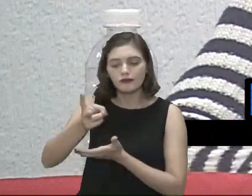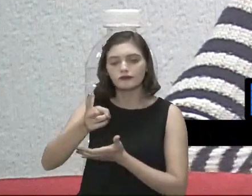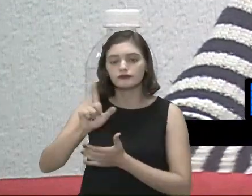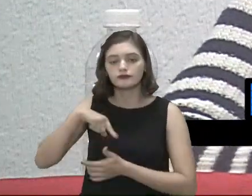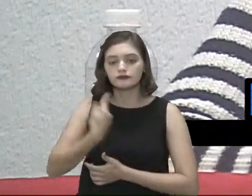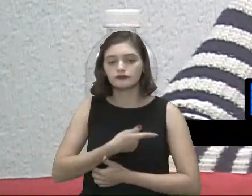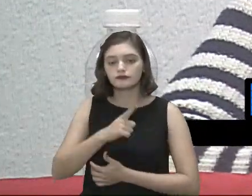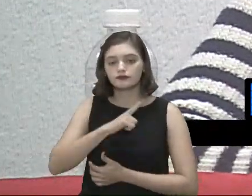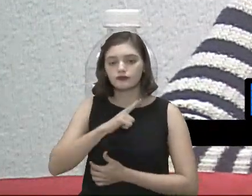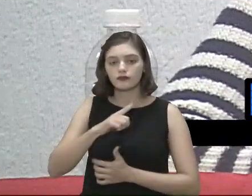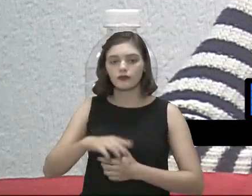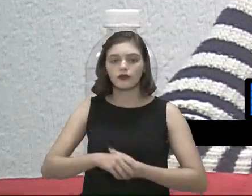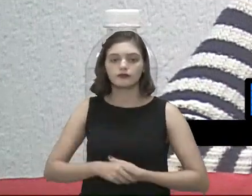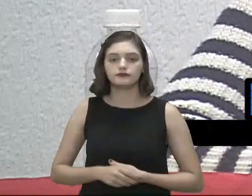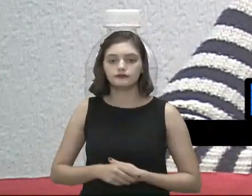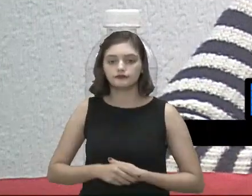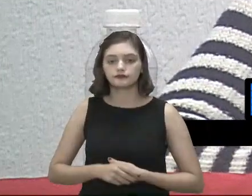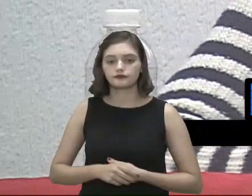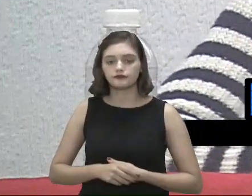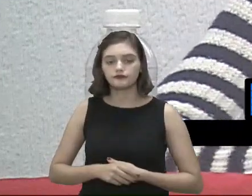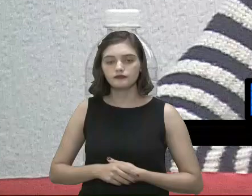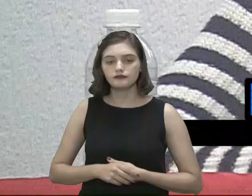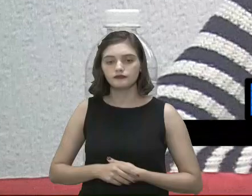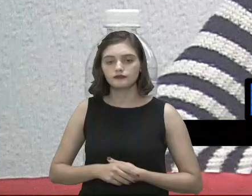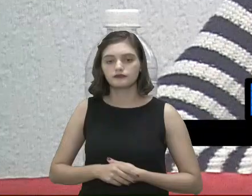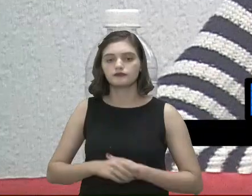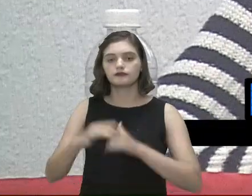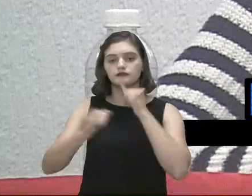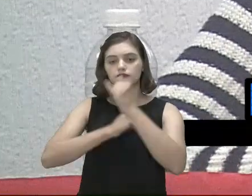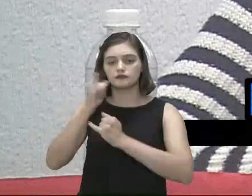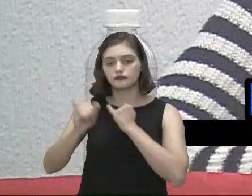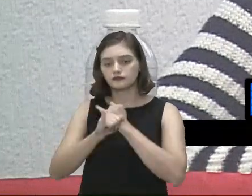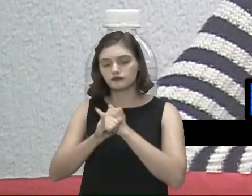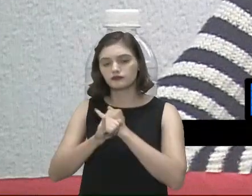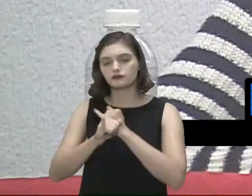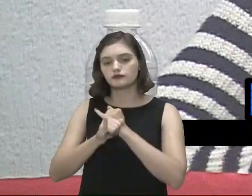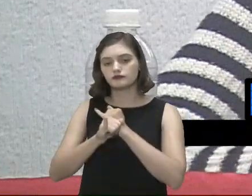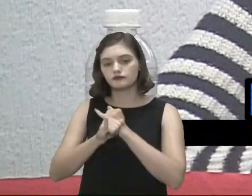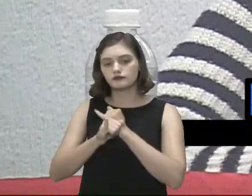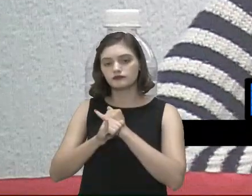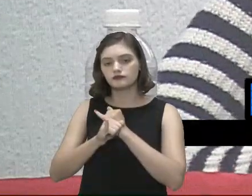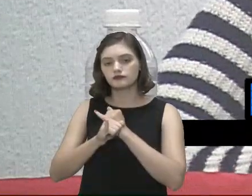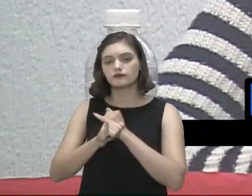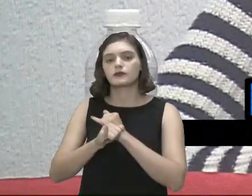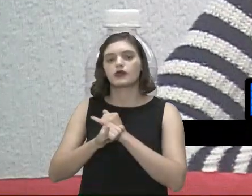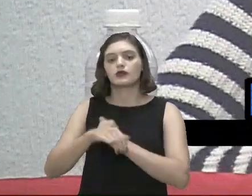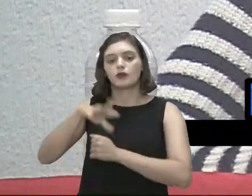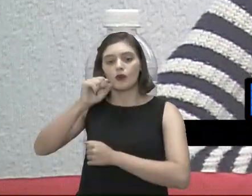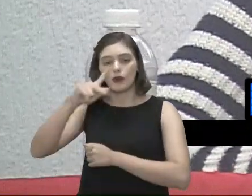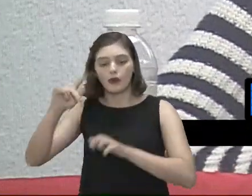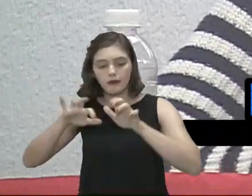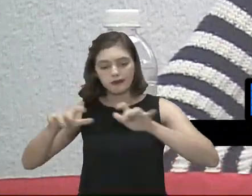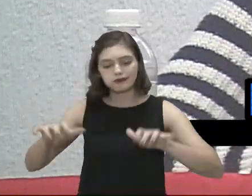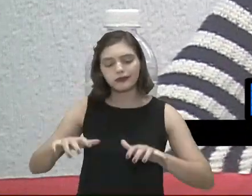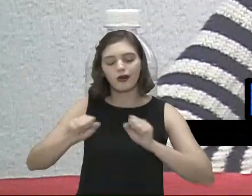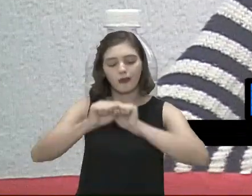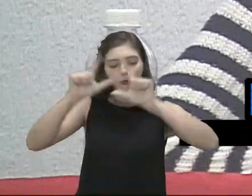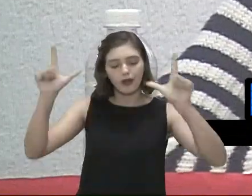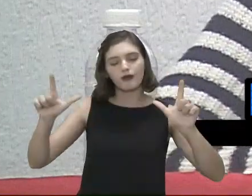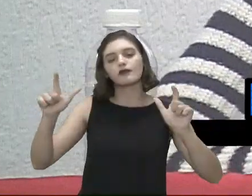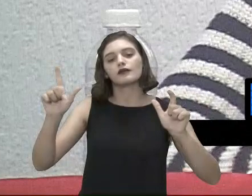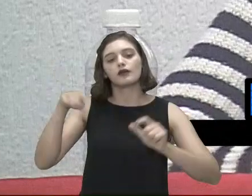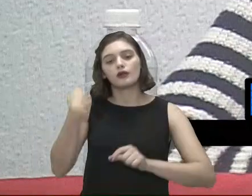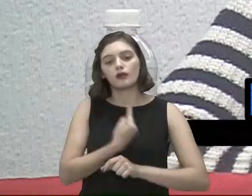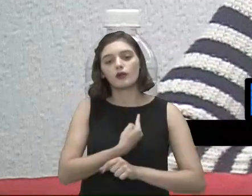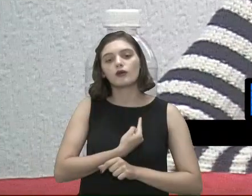gente tem também questões que percorrem a questão da internet, a questão da plataforma, de manter a plataforma no ar, né?